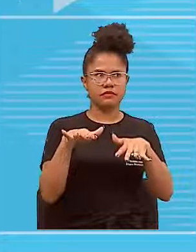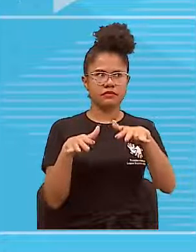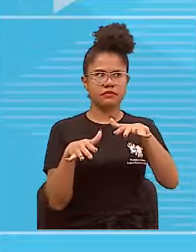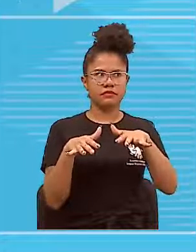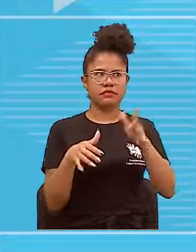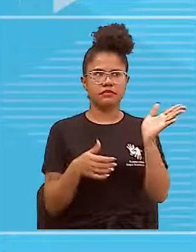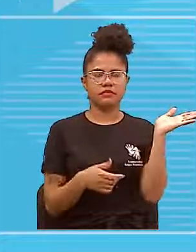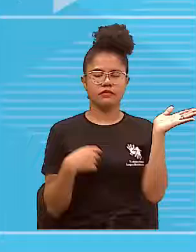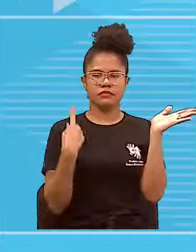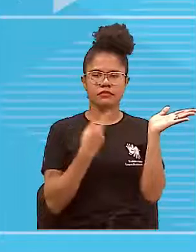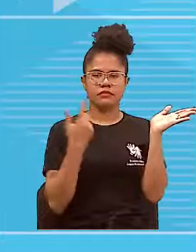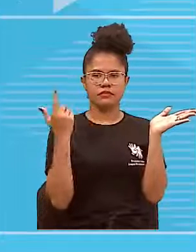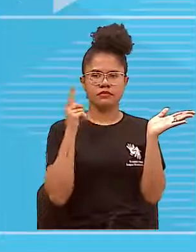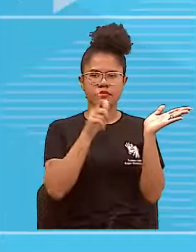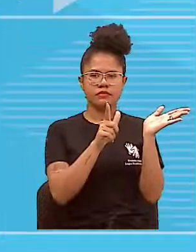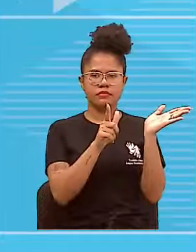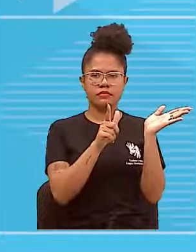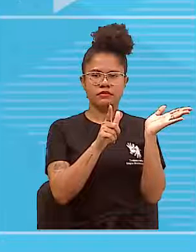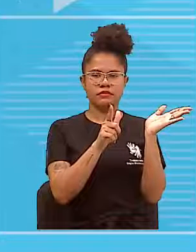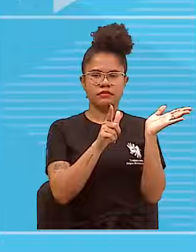vamos conseguir enxergar,